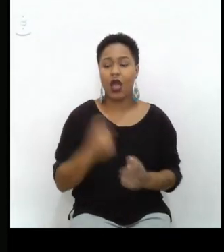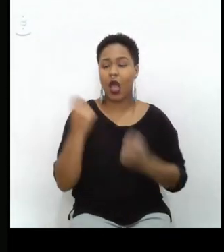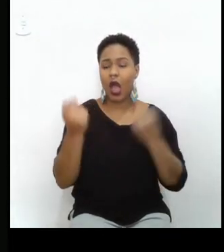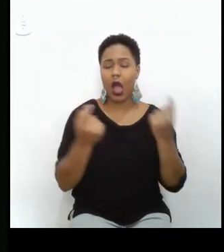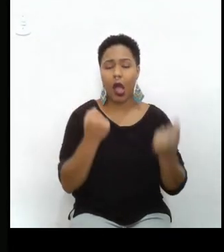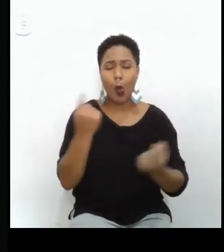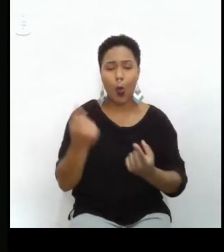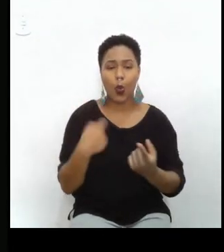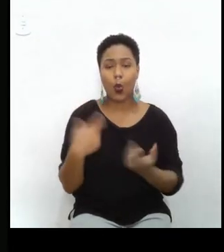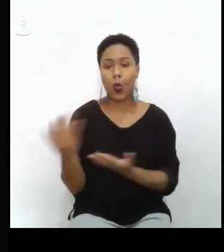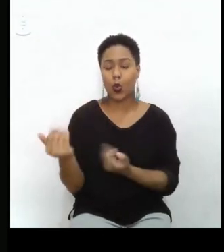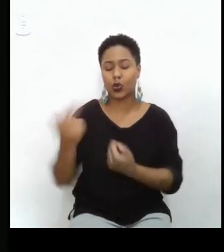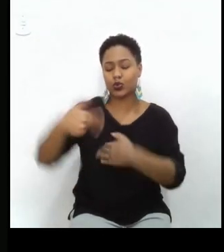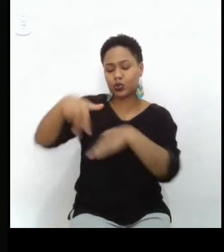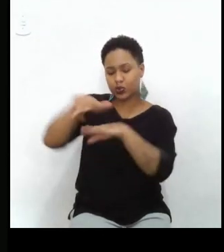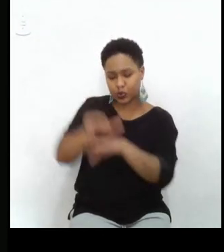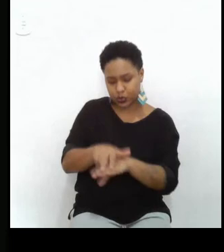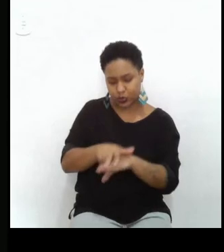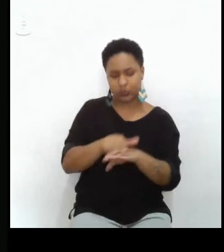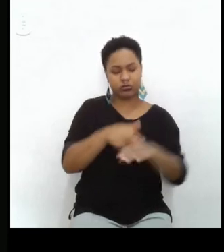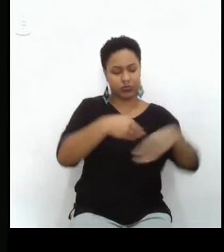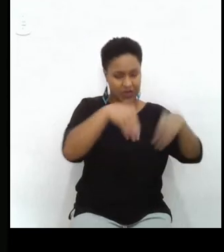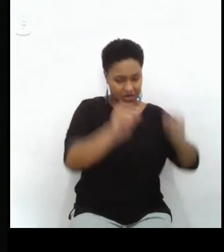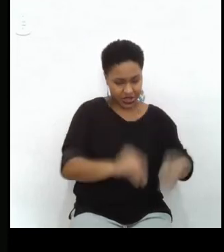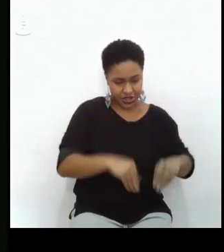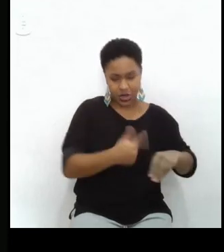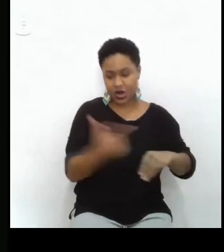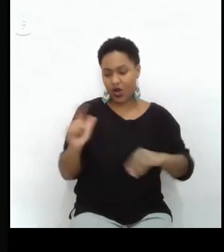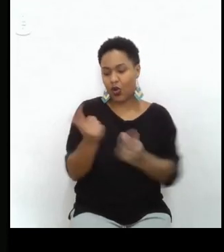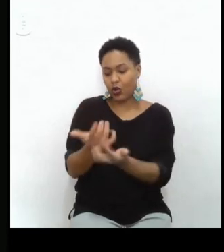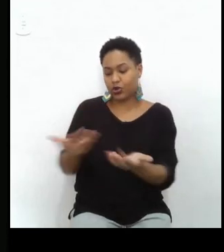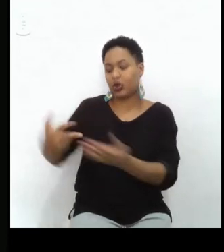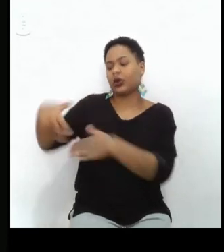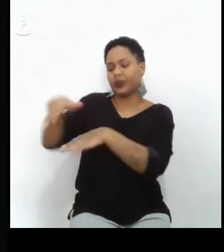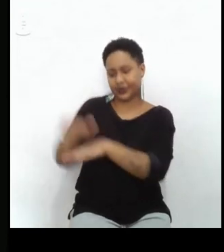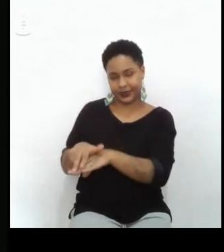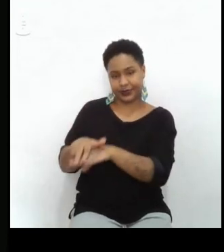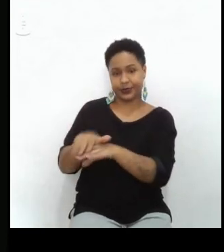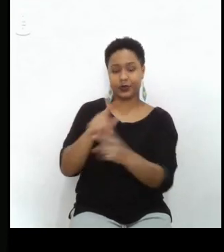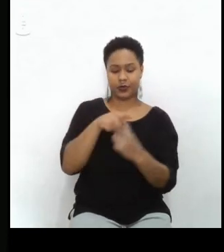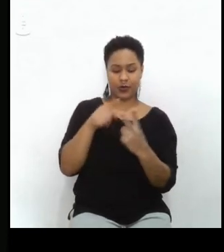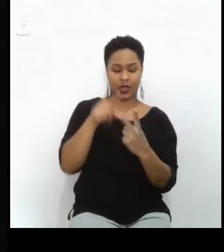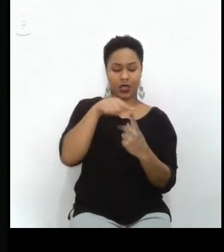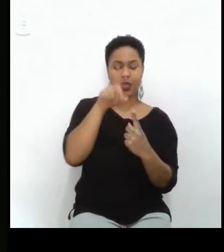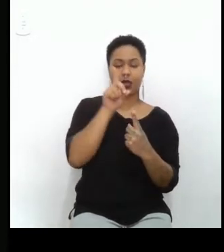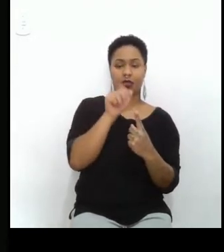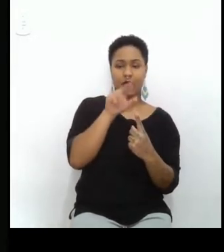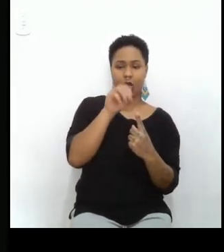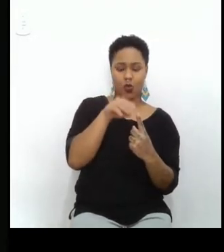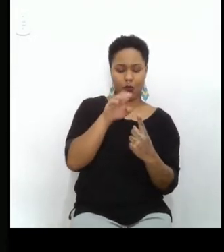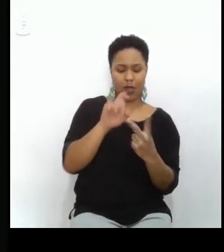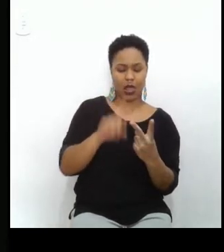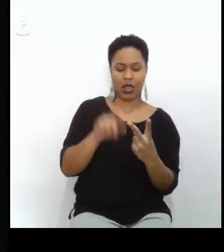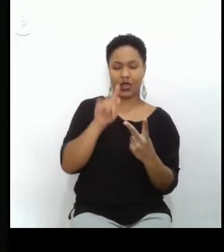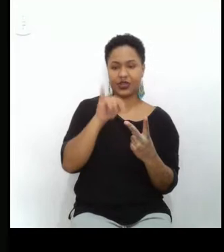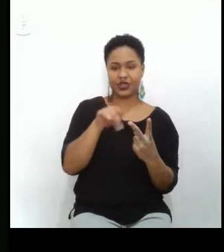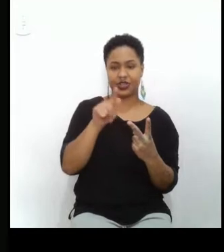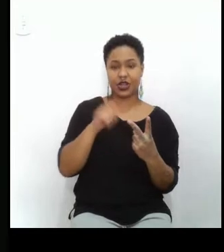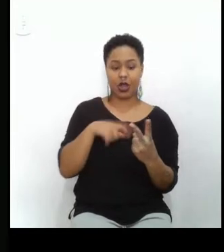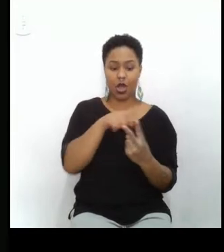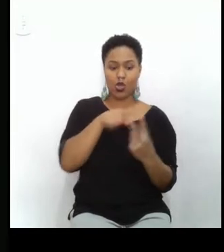outras na grama mesmo daomé e ginga eram as únicas pessoas fazendo barulho pesadinho raspagem